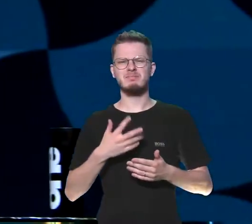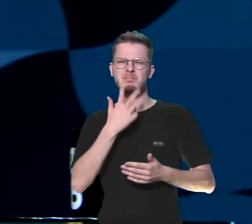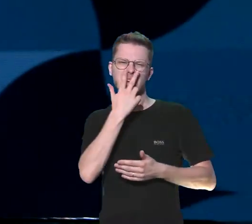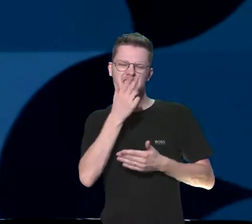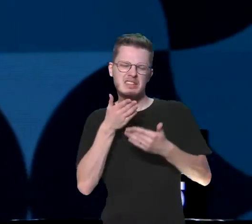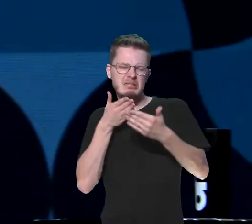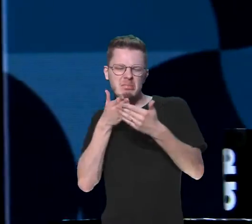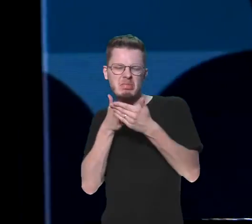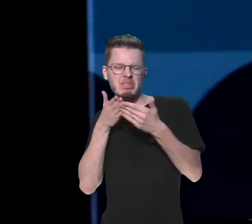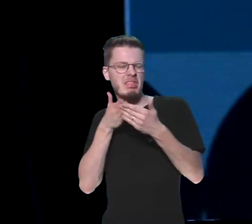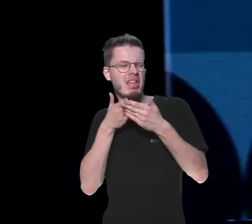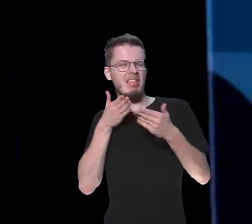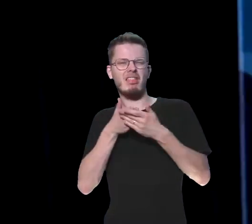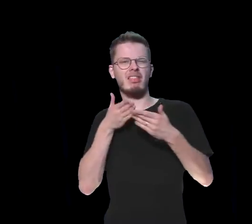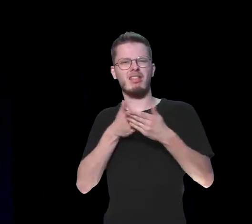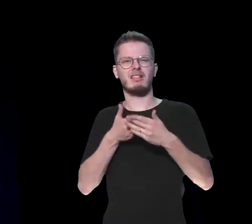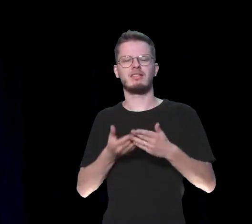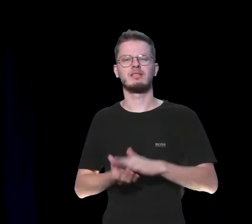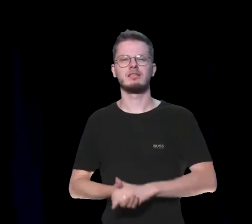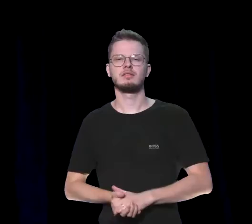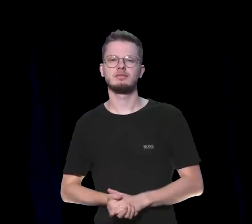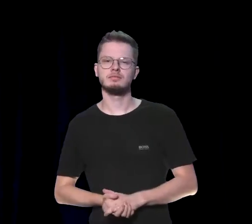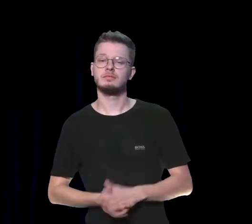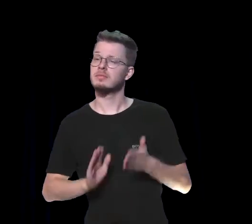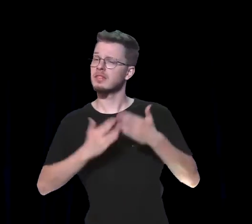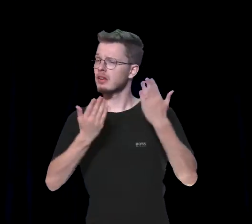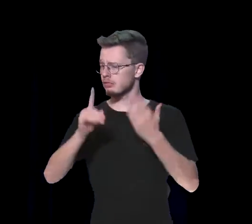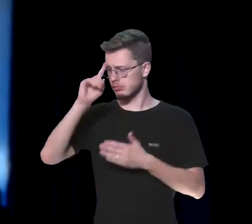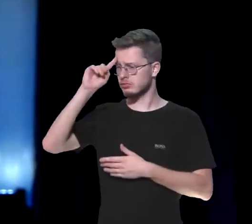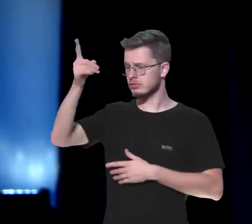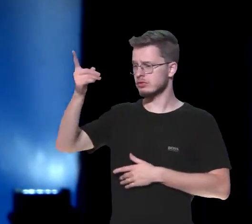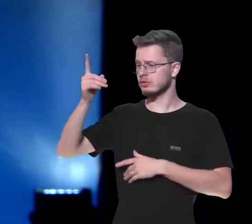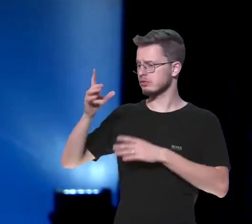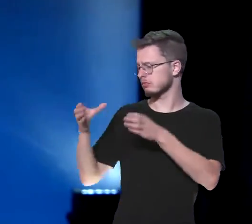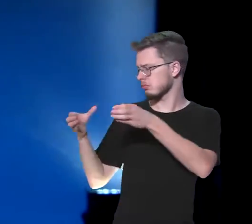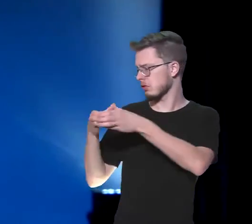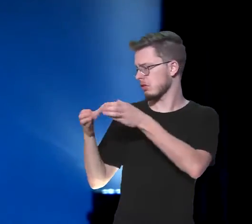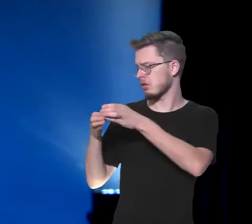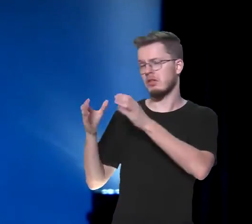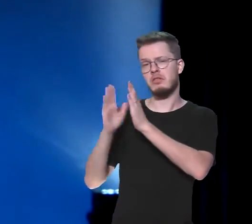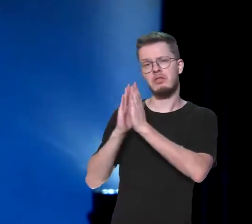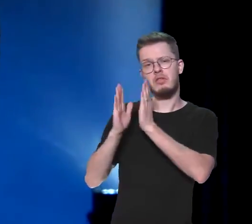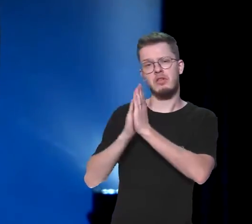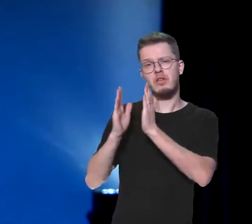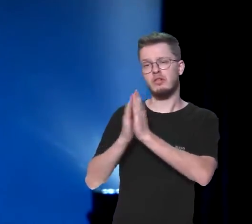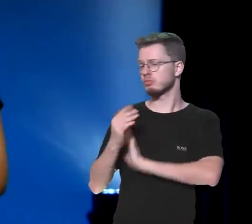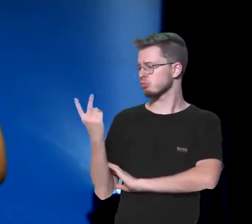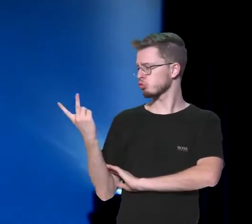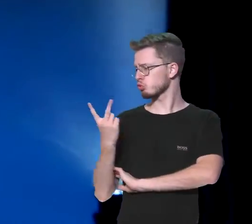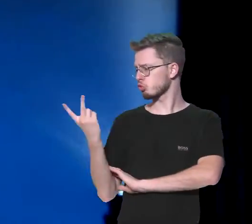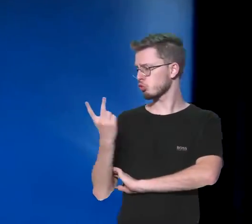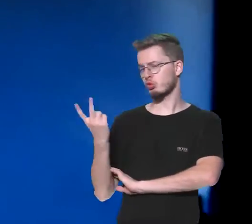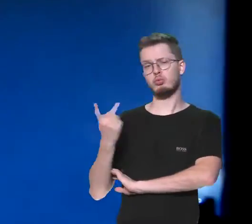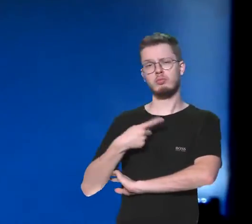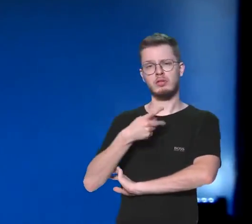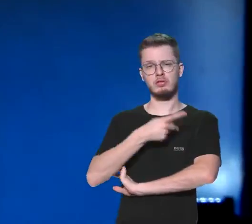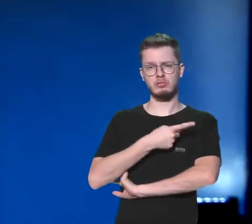travando. Um dia, em uma reunião de oração da cidade, 2 pastores estavam lá na